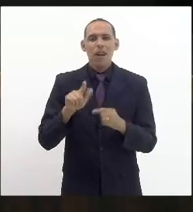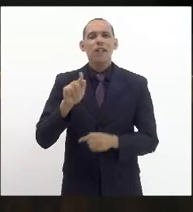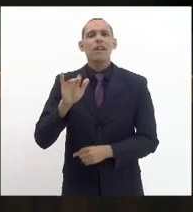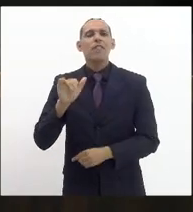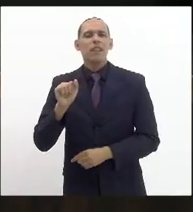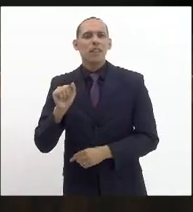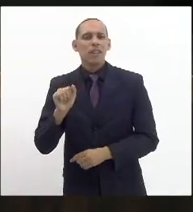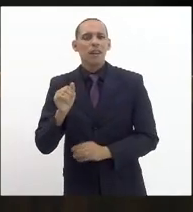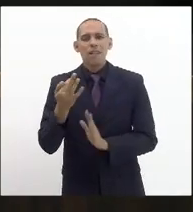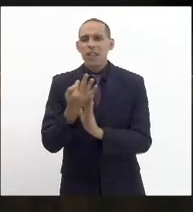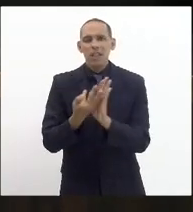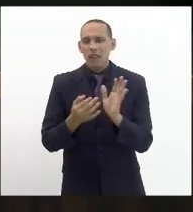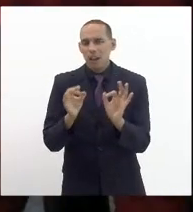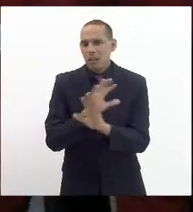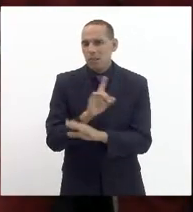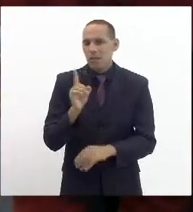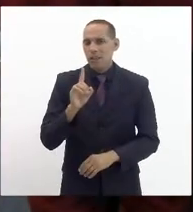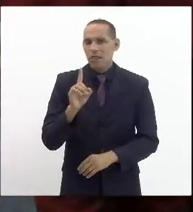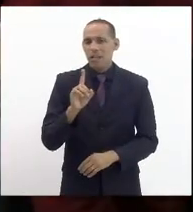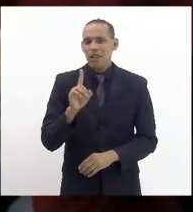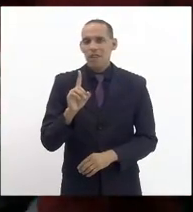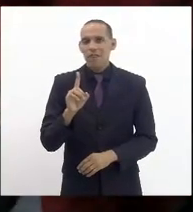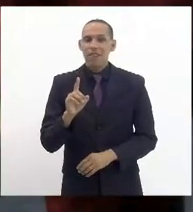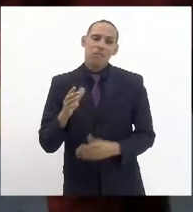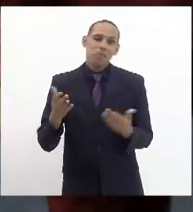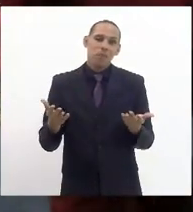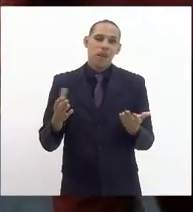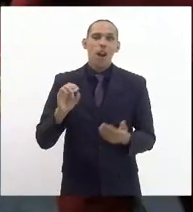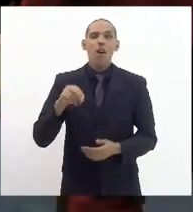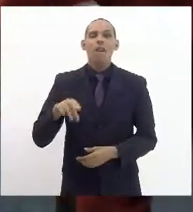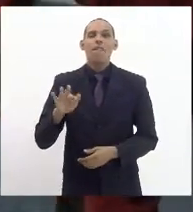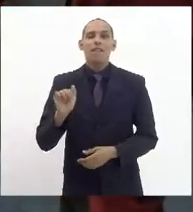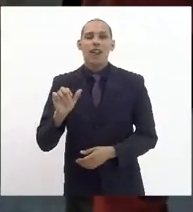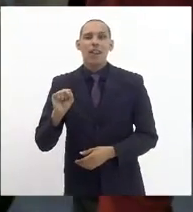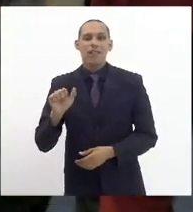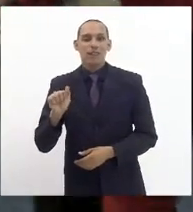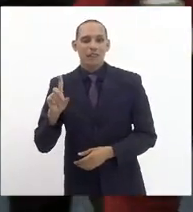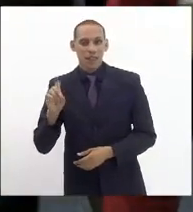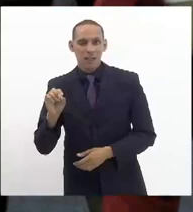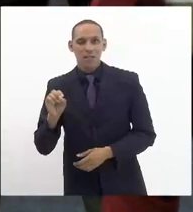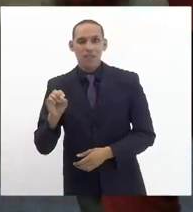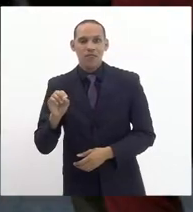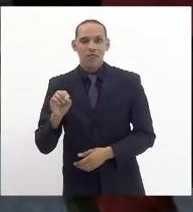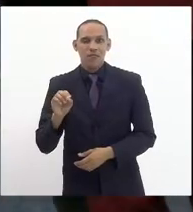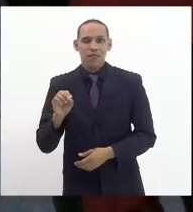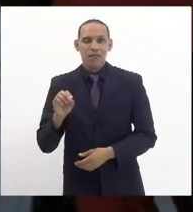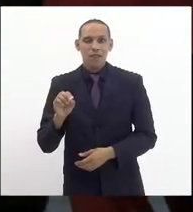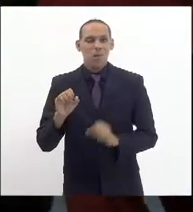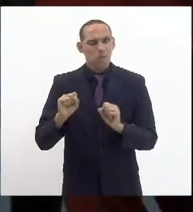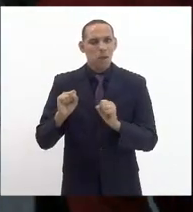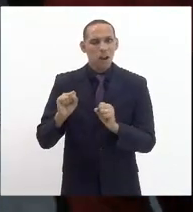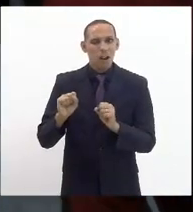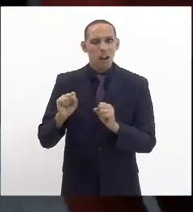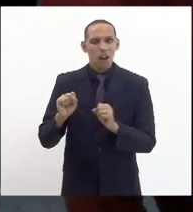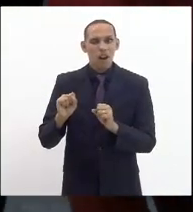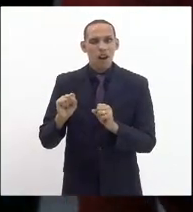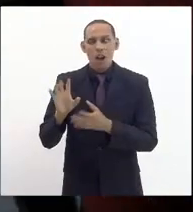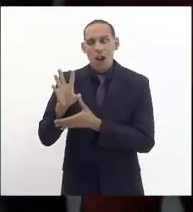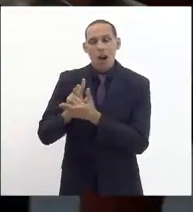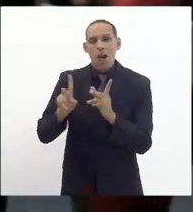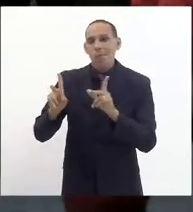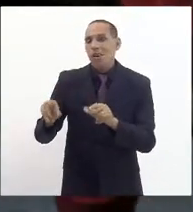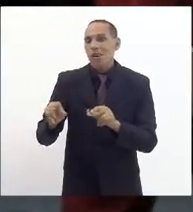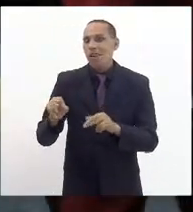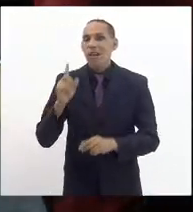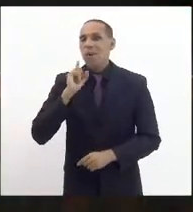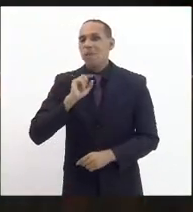acabou? Desde que seja confasado, não, né? Porque eles devem ter colado... De Minas Gerais, mas como